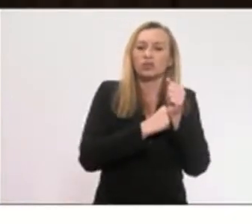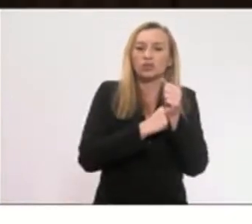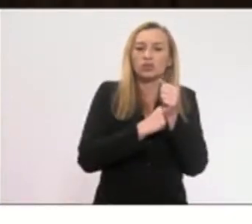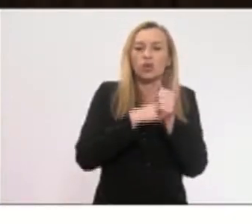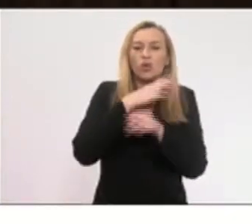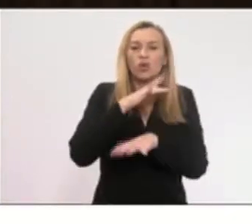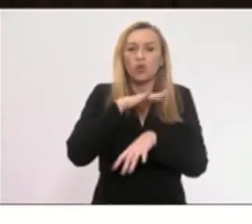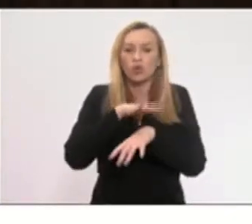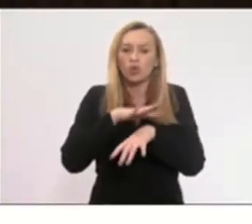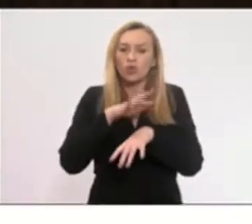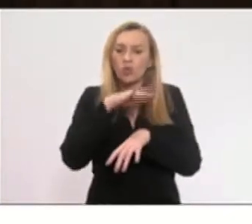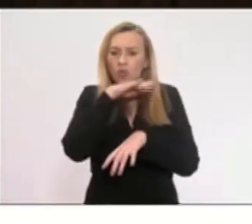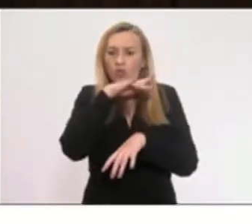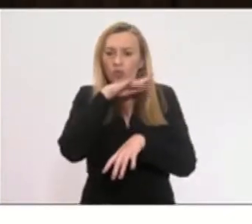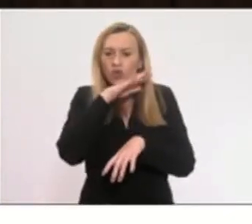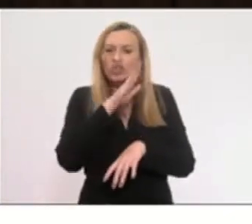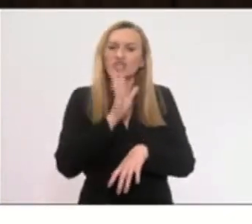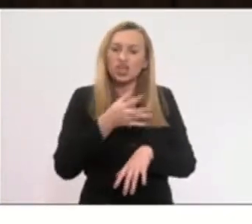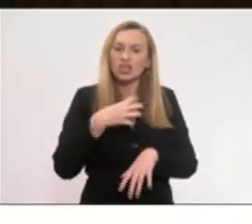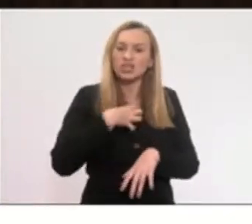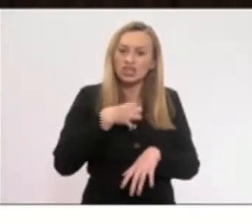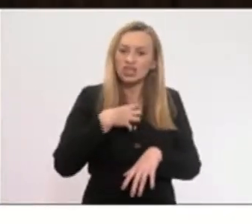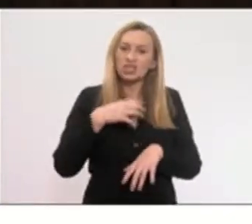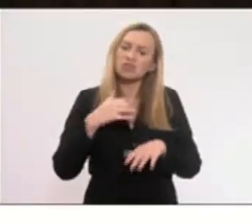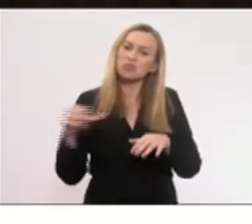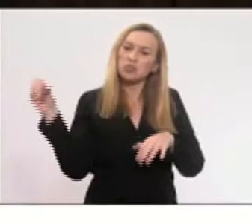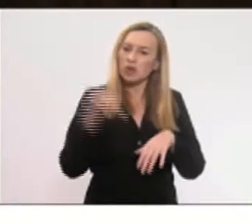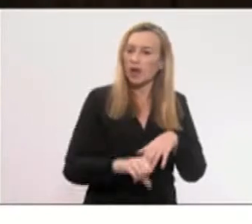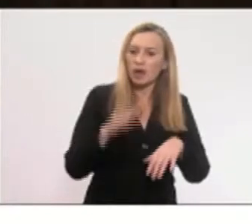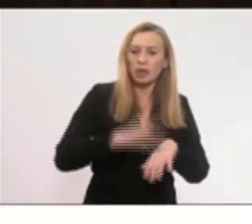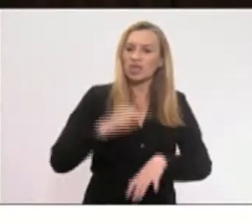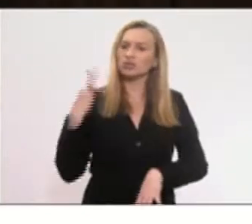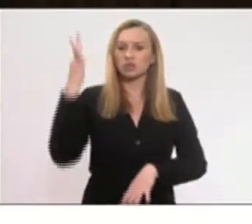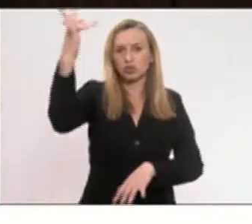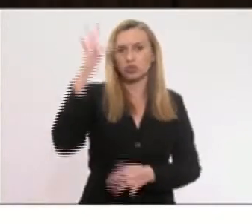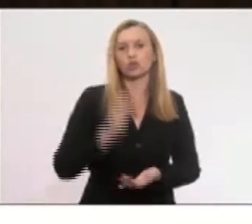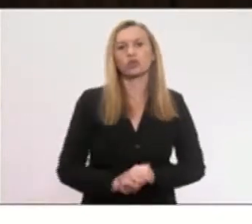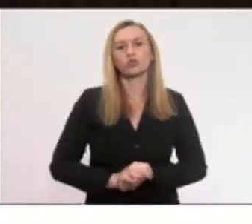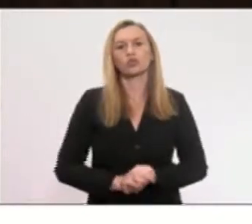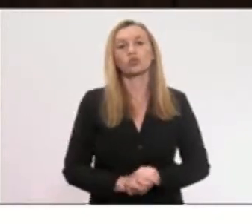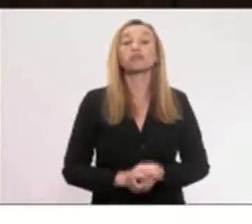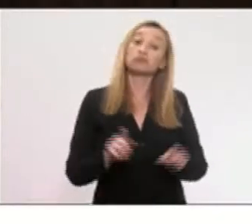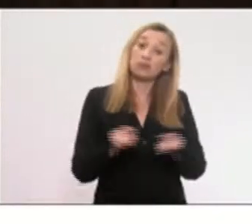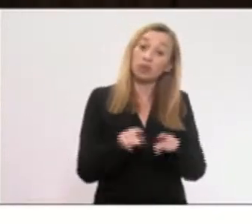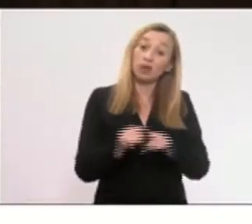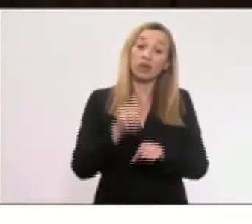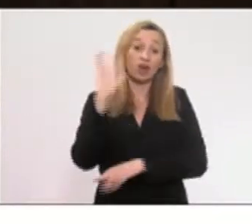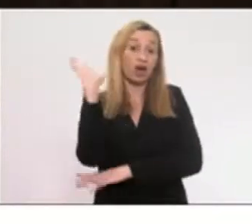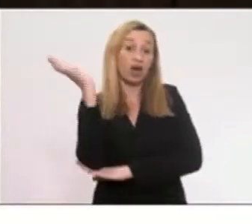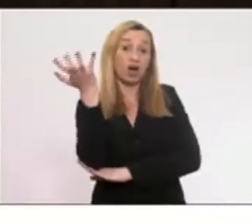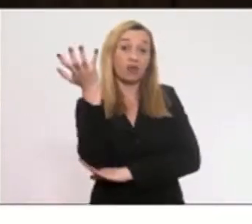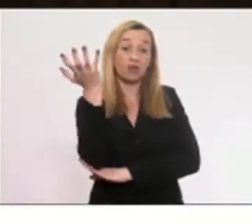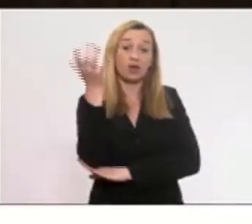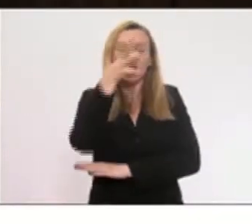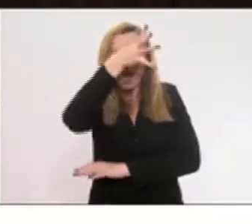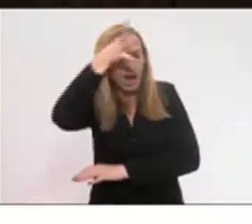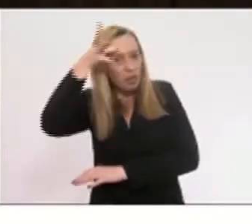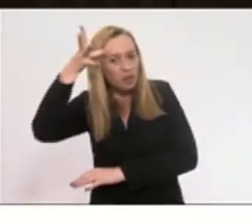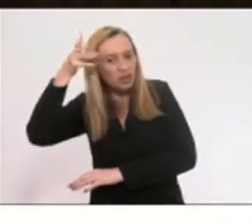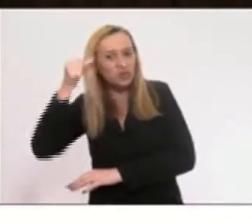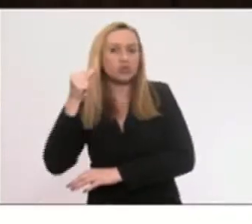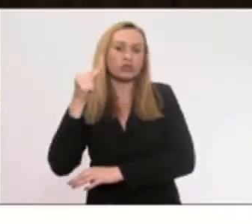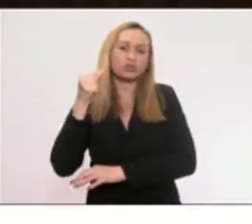já sentidos e que serão agravados futuramente. O Fundo Amazônia, que tende a